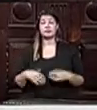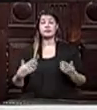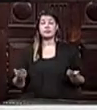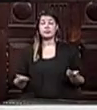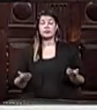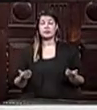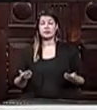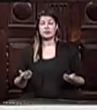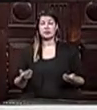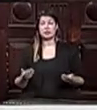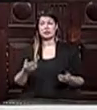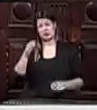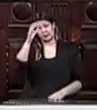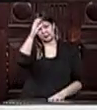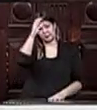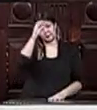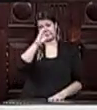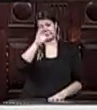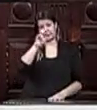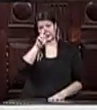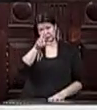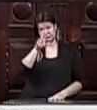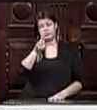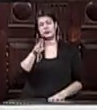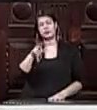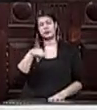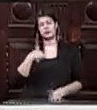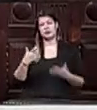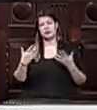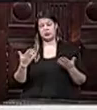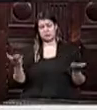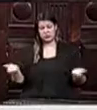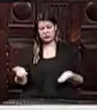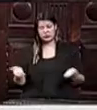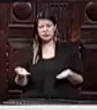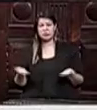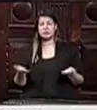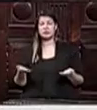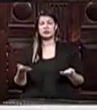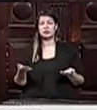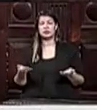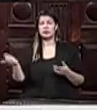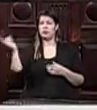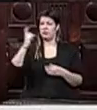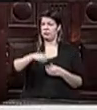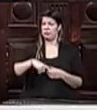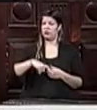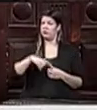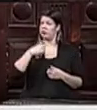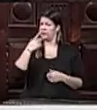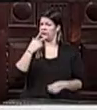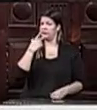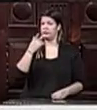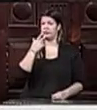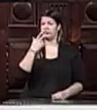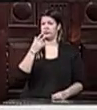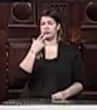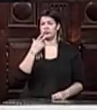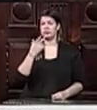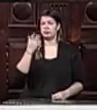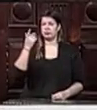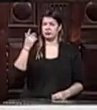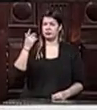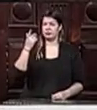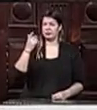Deputada Tia Ju, eu queria, na sessão de hoje, voltar a abordar